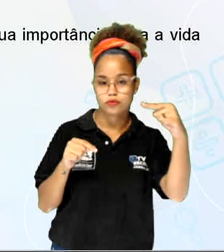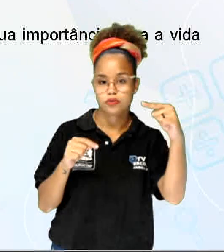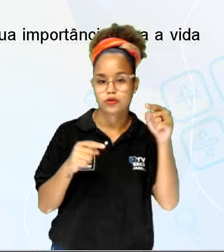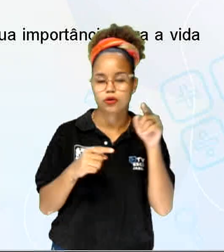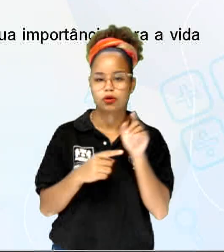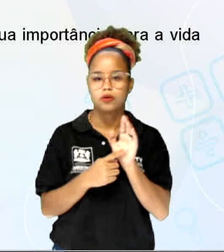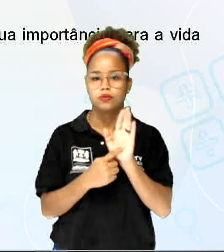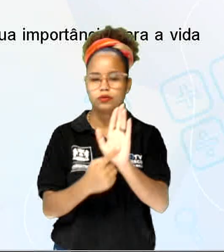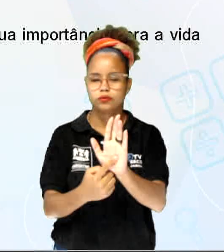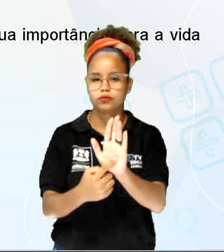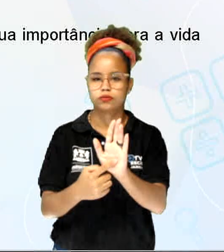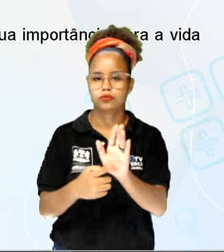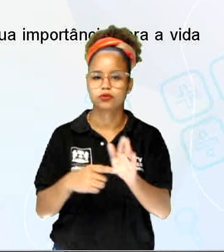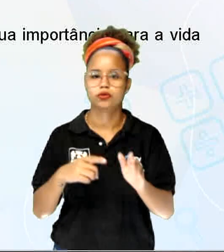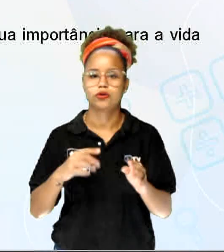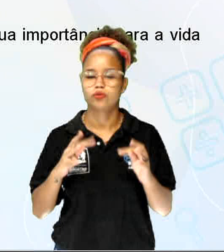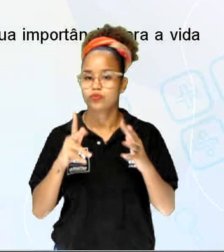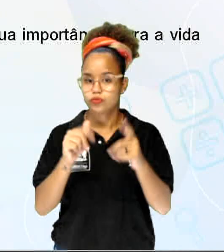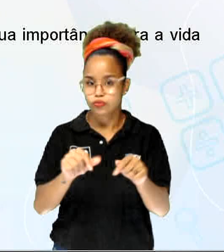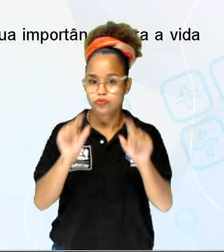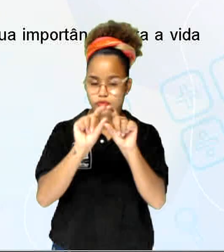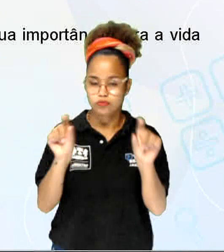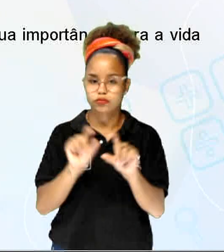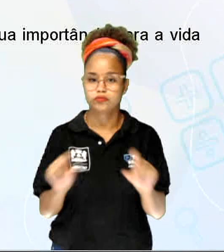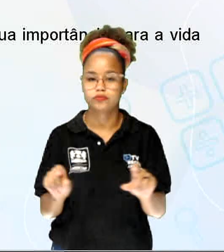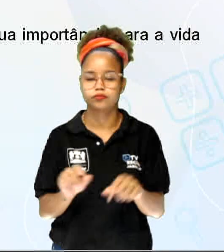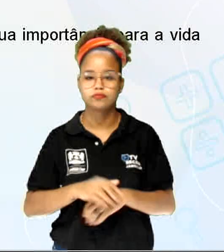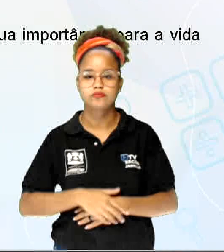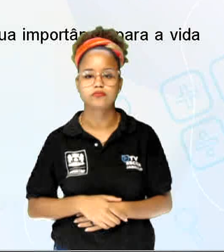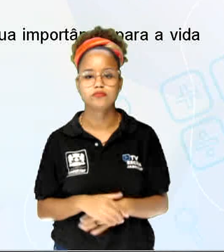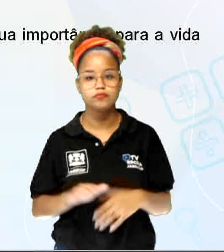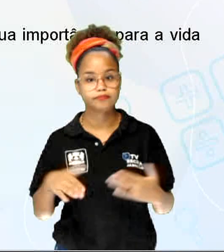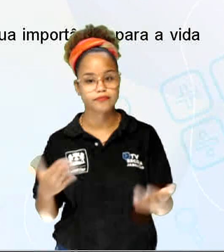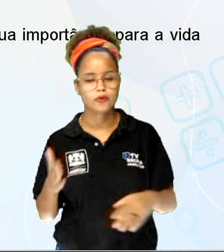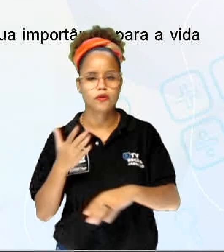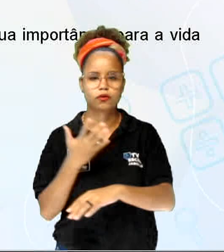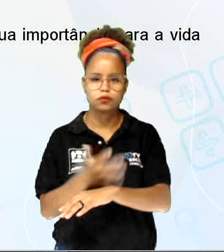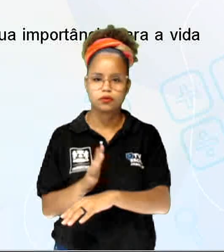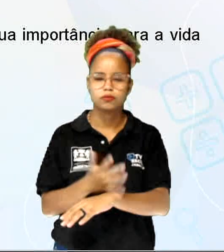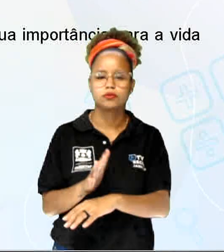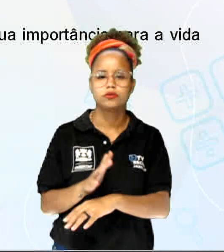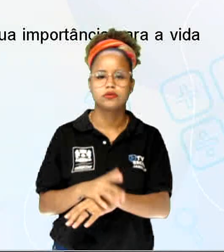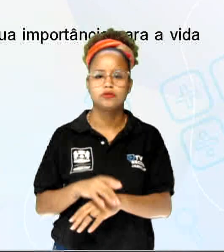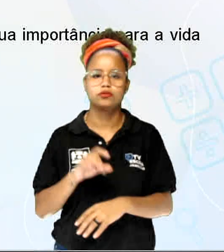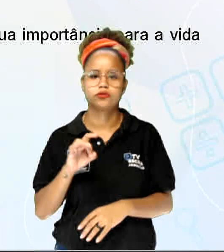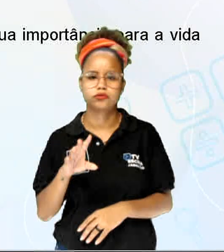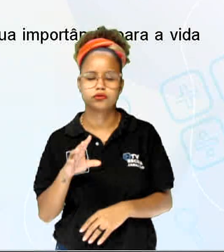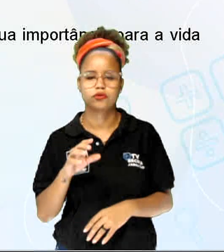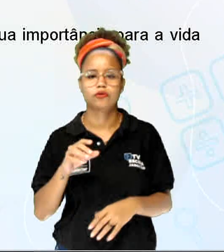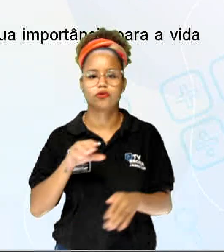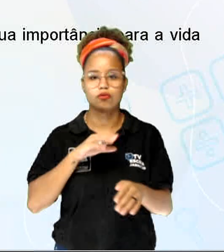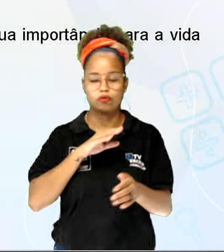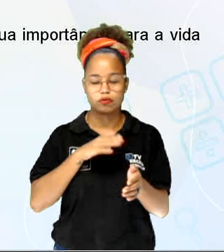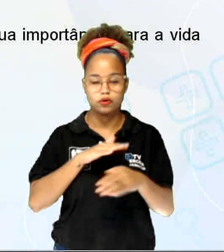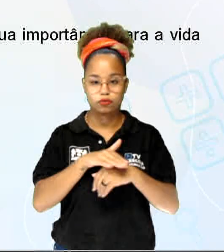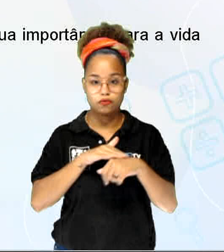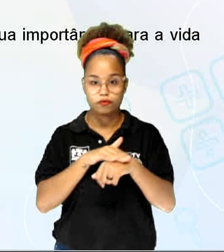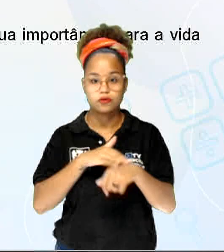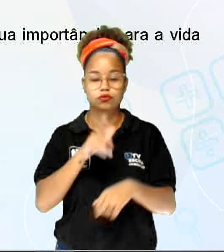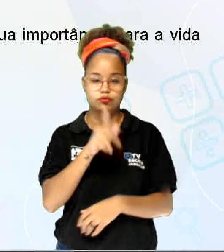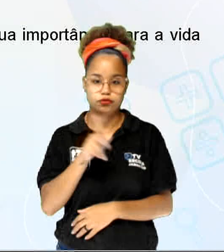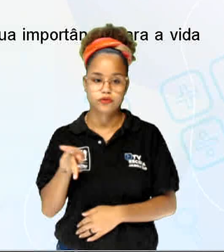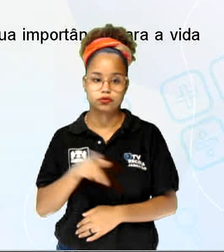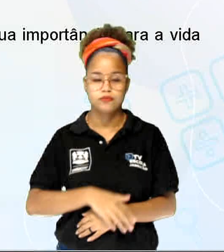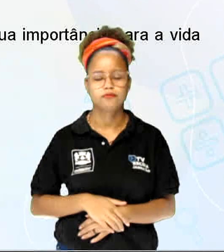aparece quase todos os versos, embora na prática seja um monólogo dos professores. Esse